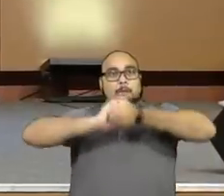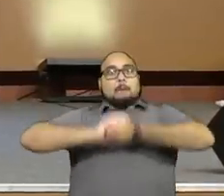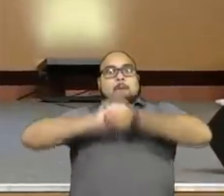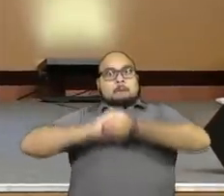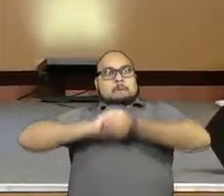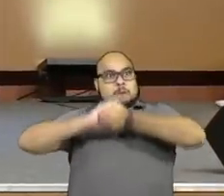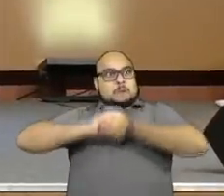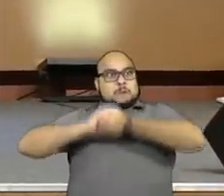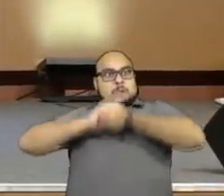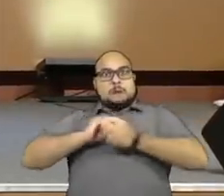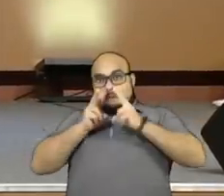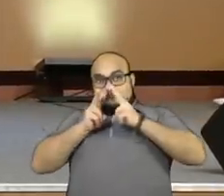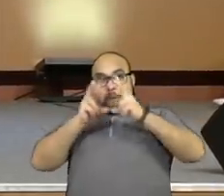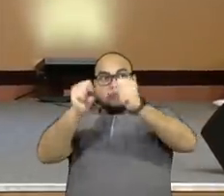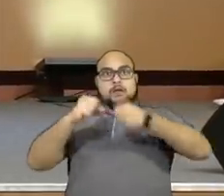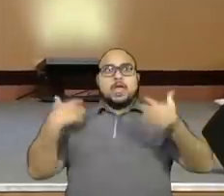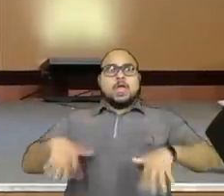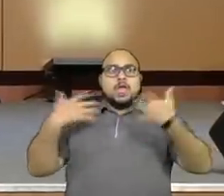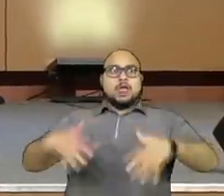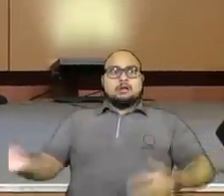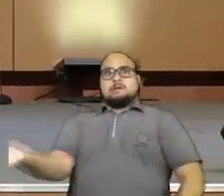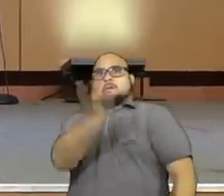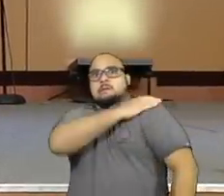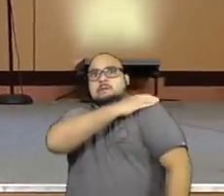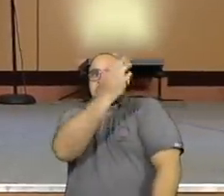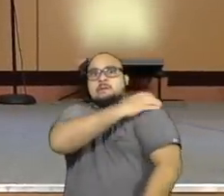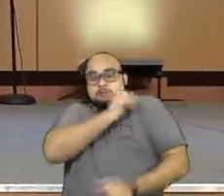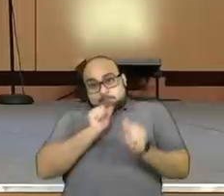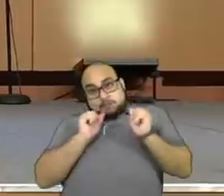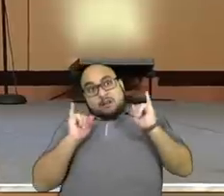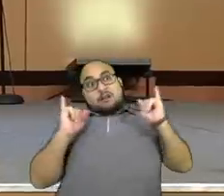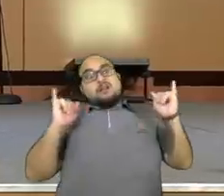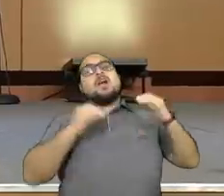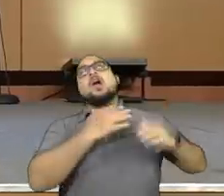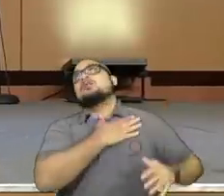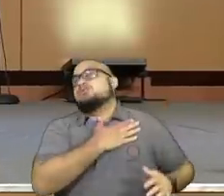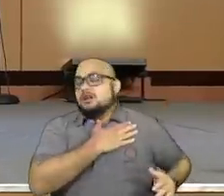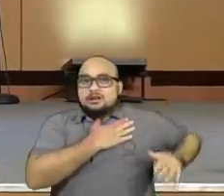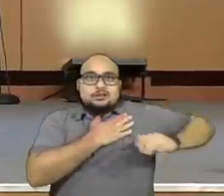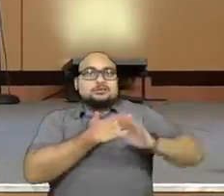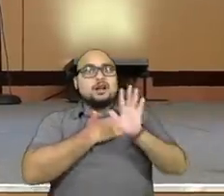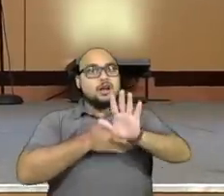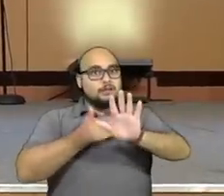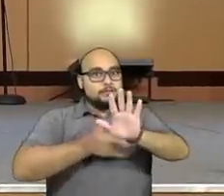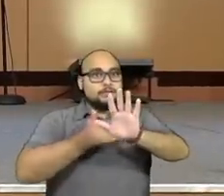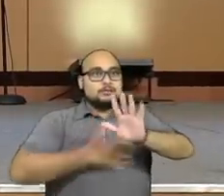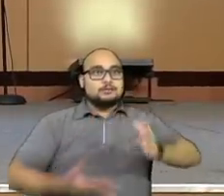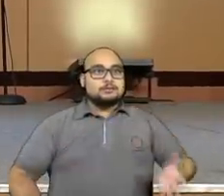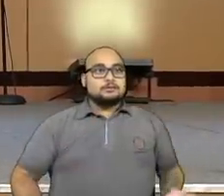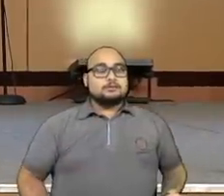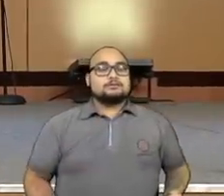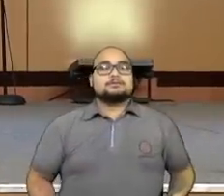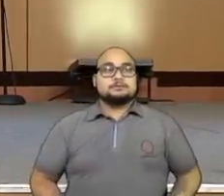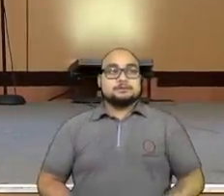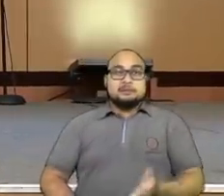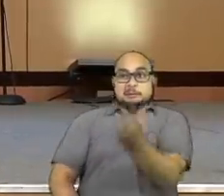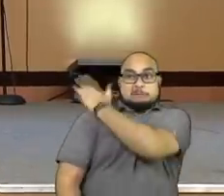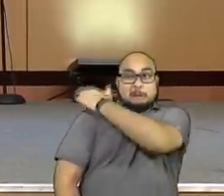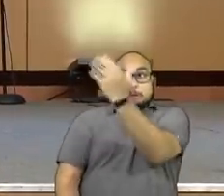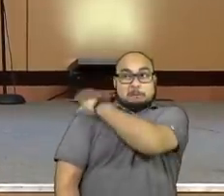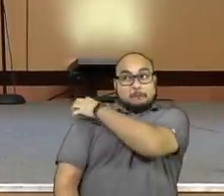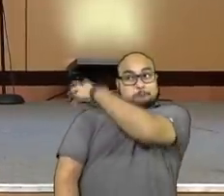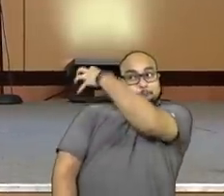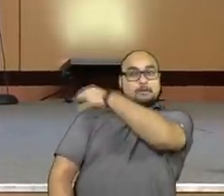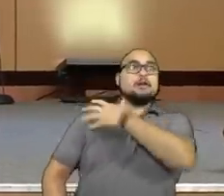mão. Tapa nas costas, você ficava preocupado se ia tossir sangue. Rapaz do Senhor, defo, defo,